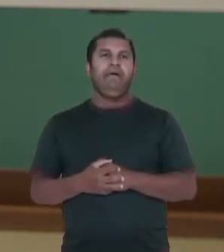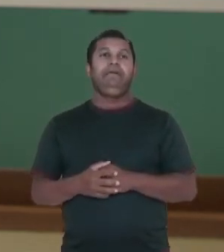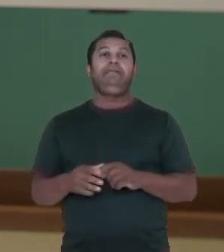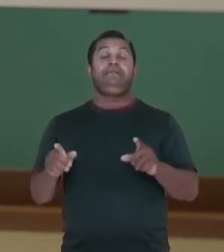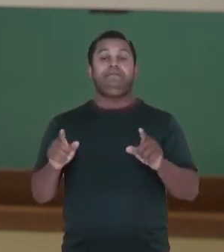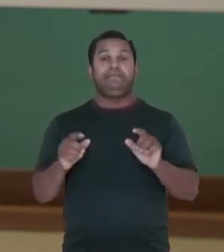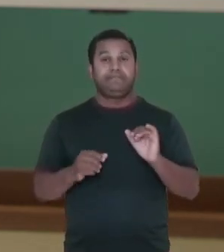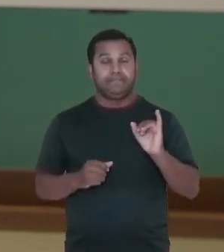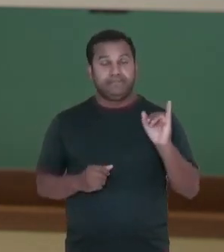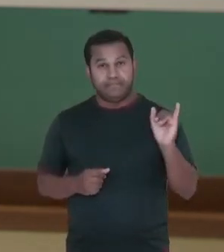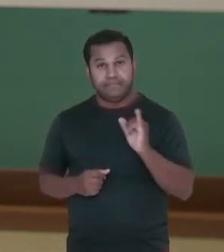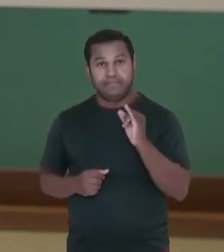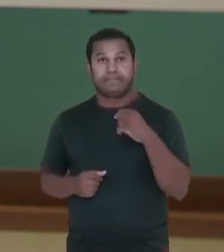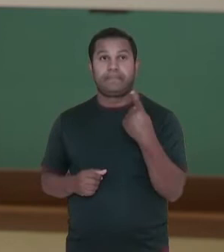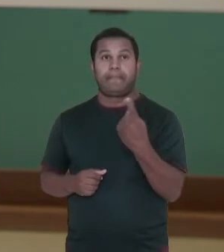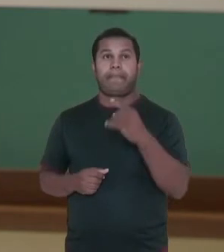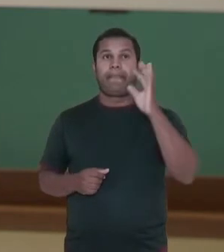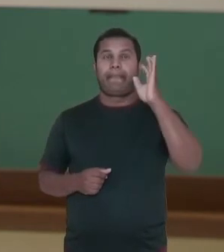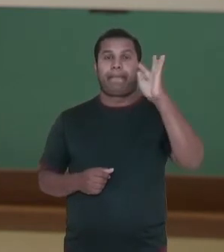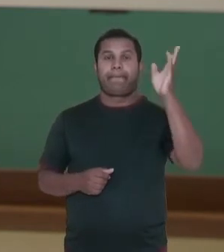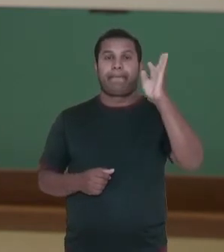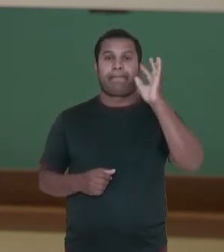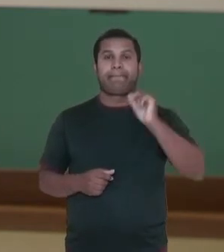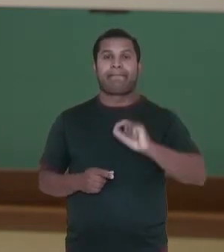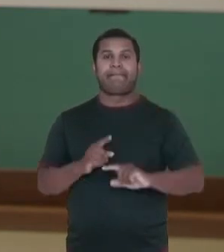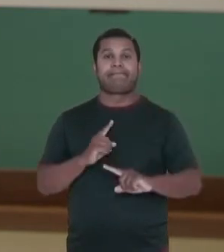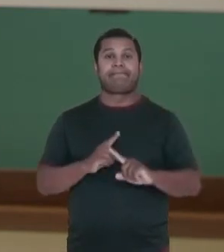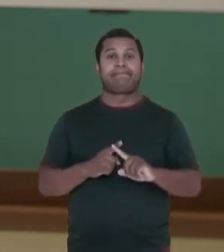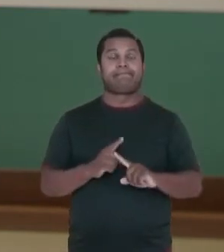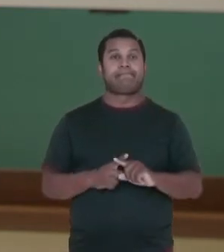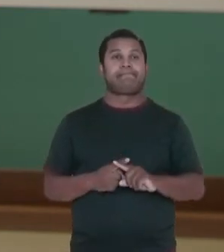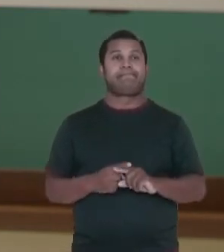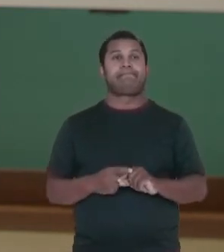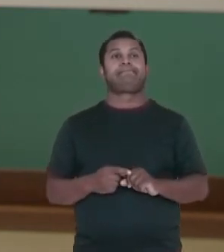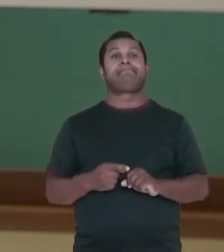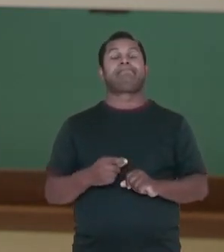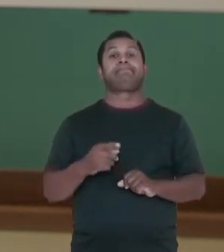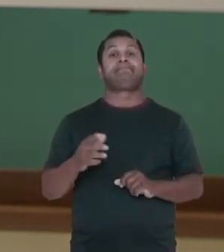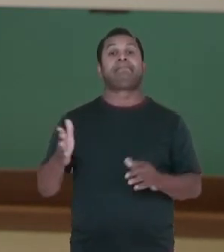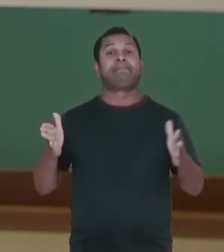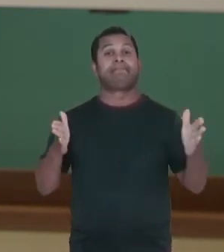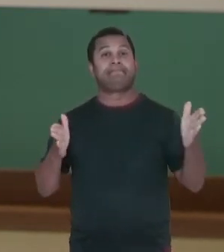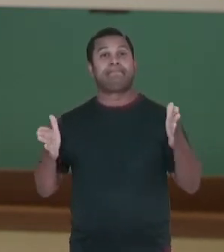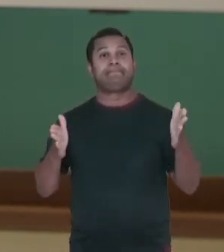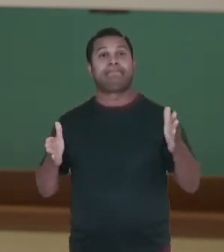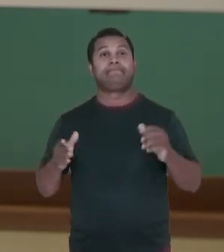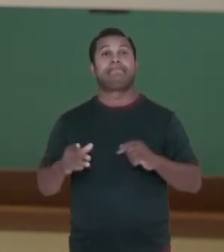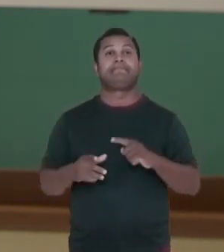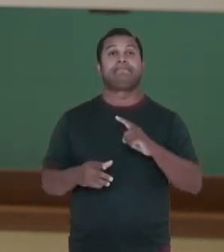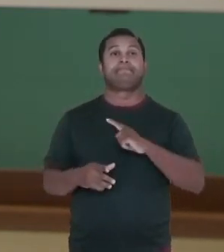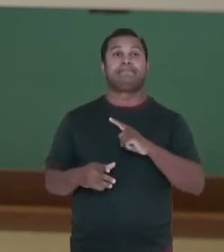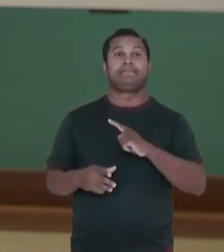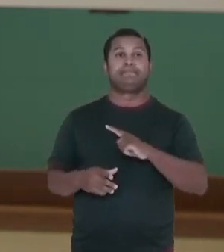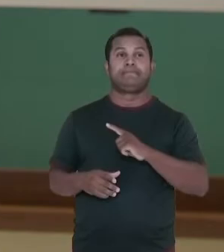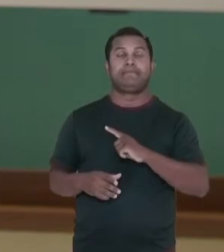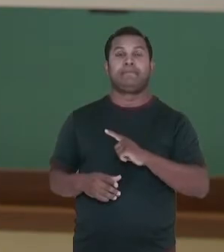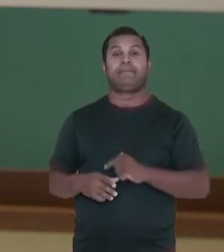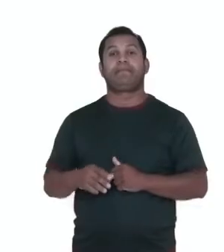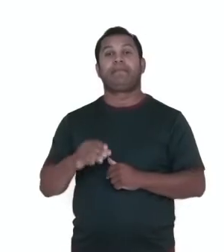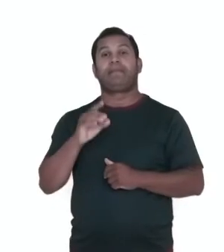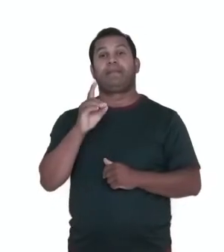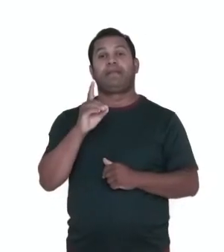Isso é muito interessante, o aconselhamento genético, por exemplo, lá no diagnóstico pré-implantacional. O que que é isso